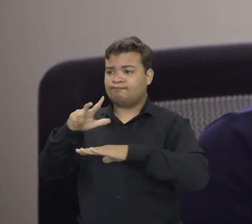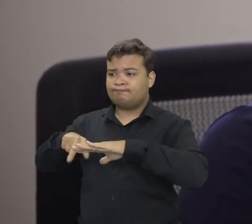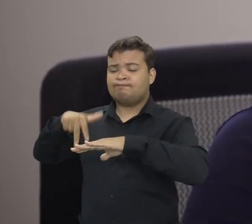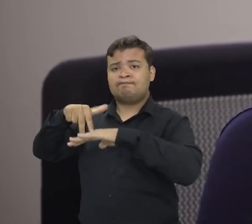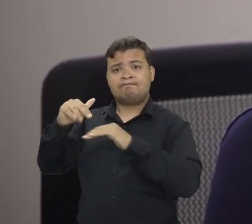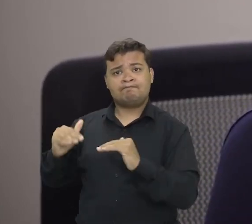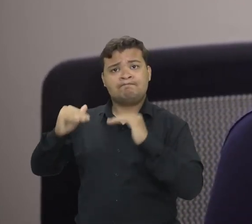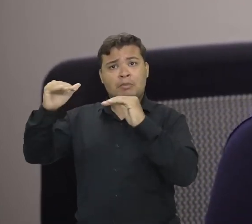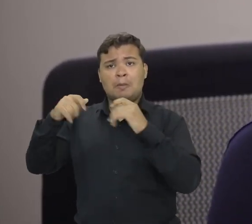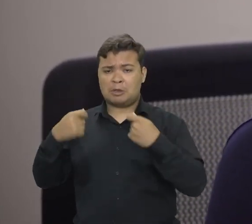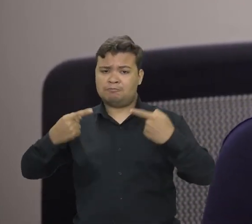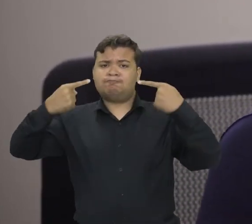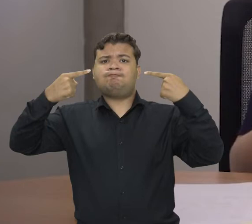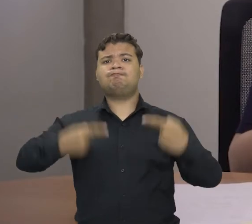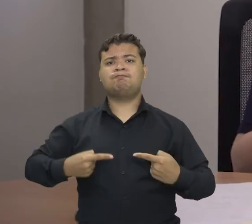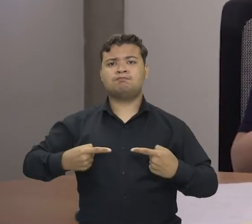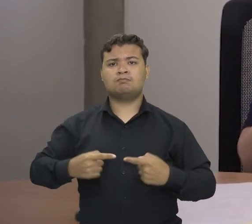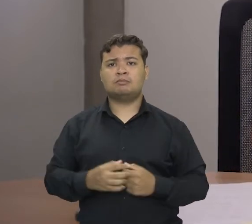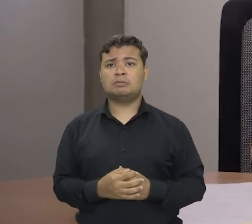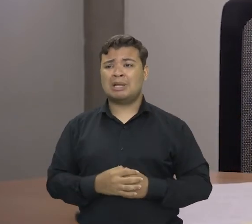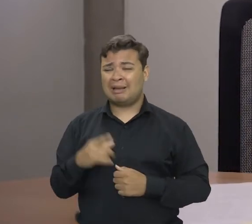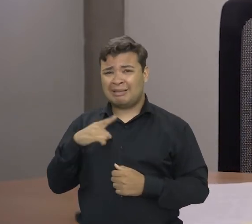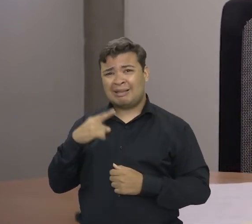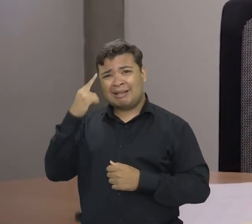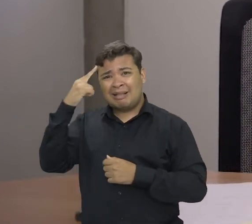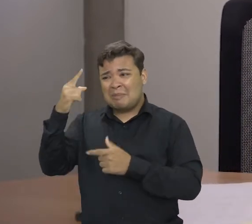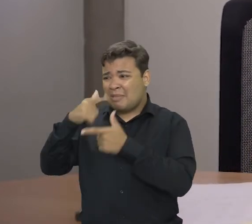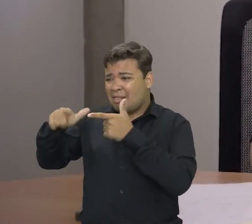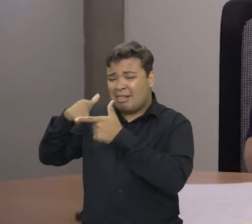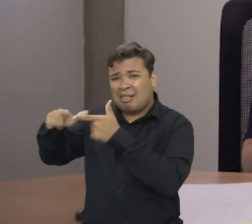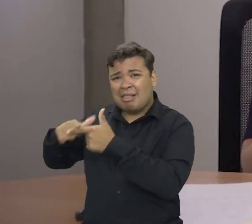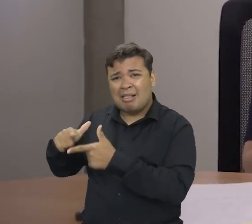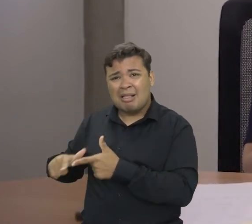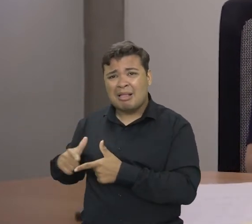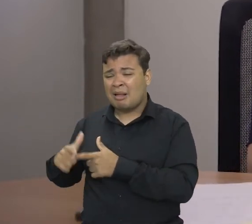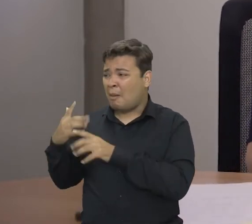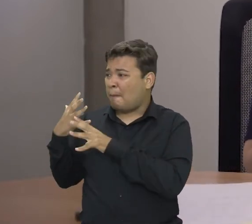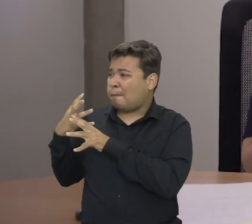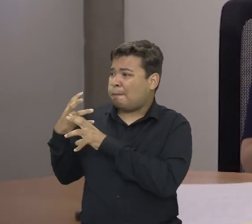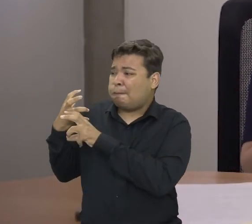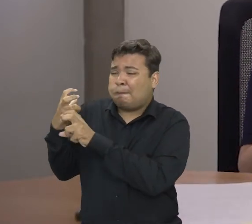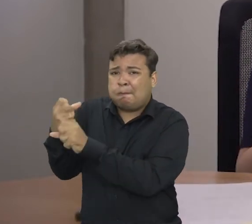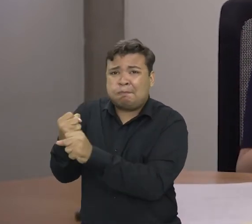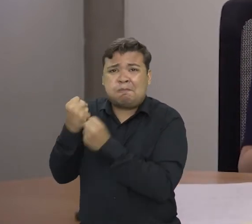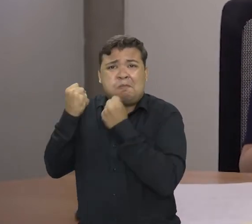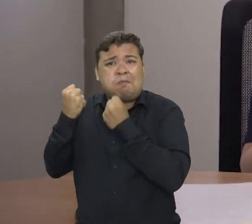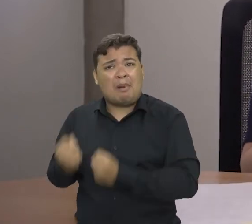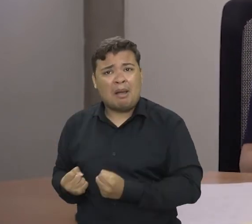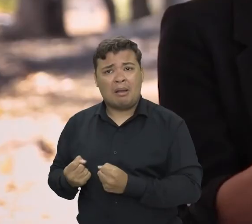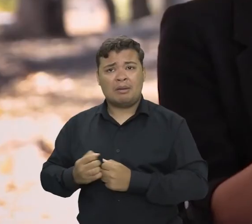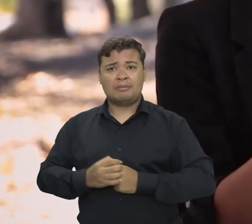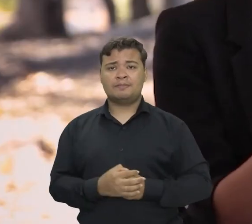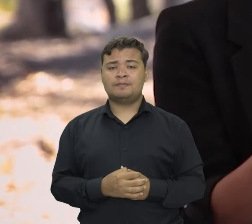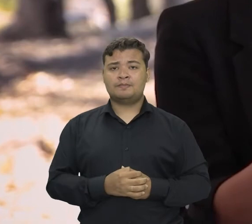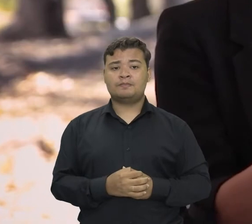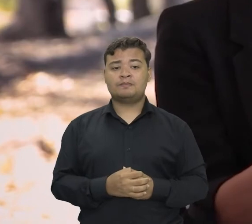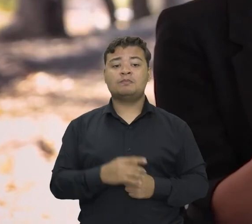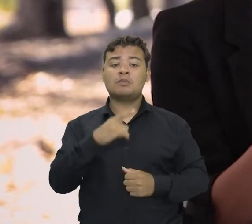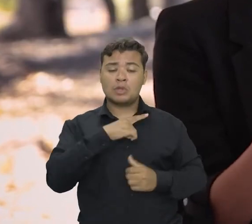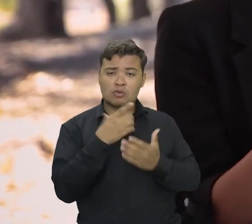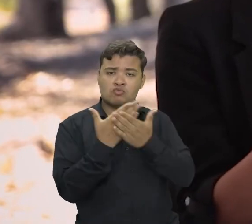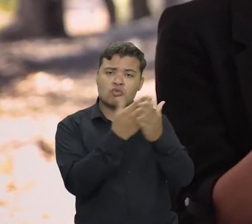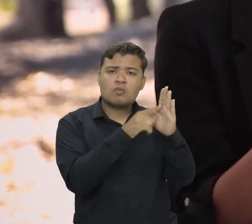candidatura a mais competitiva possível, esse acúmulo de desvantagens se expressa de maneira muito evidente. As pesquisas